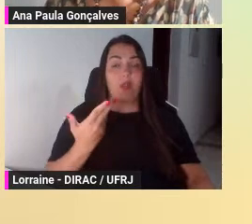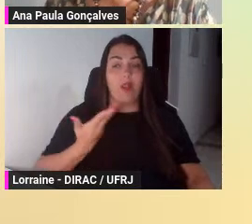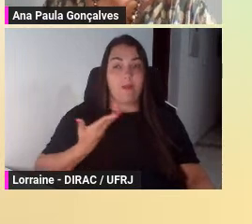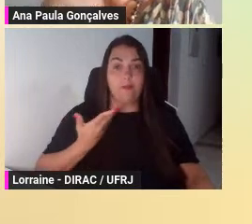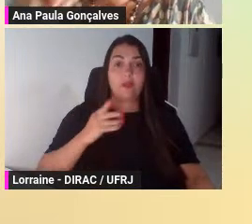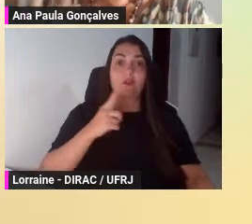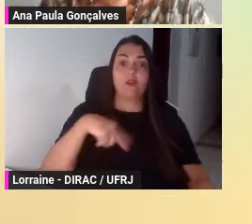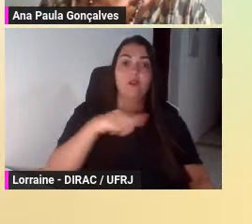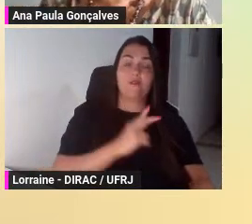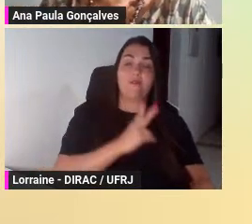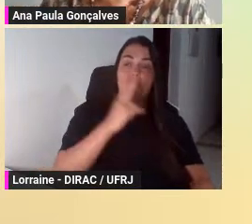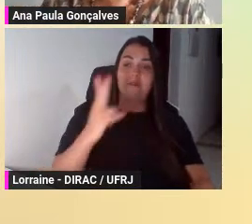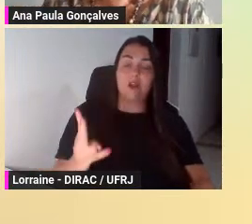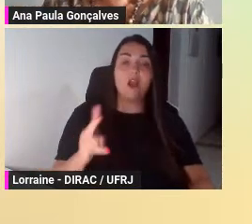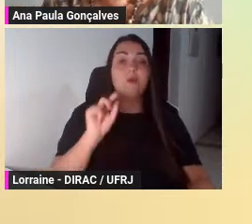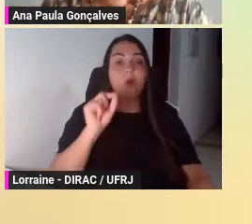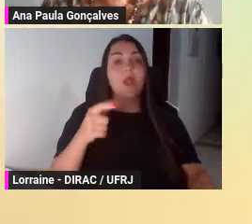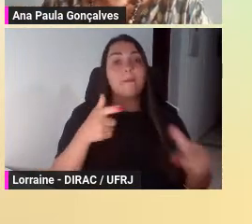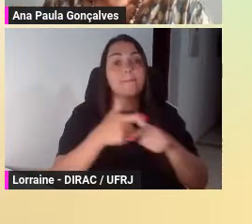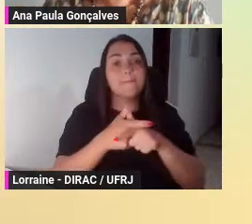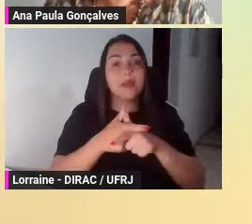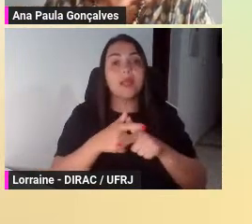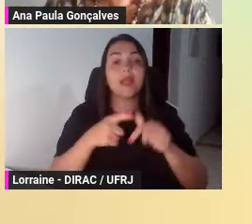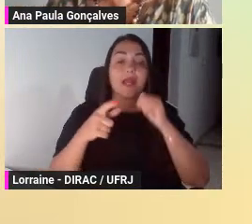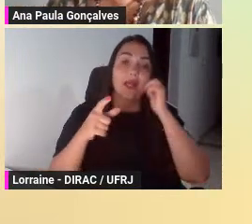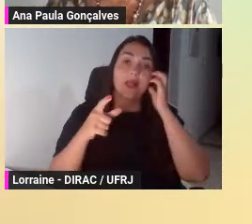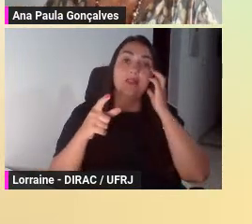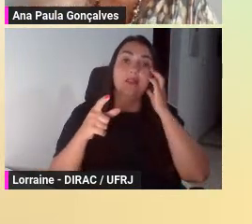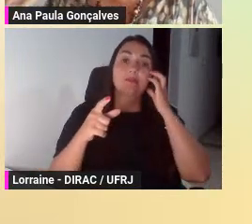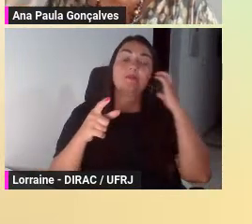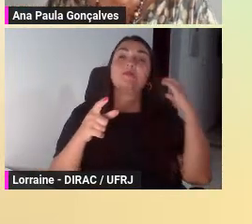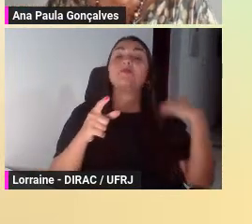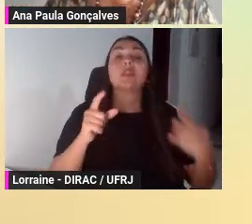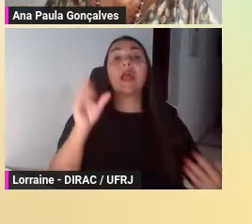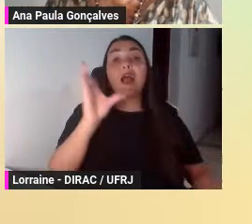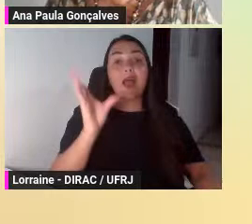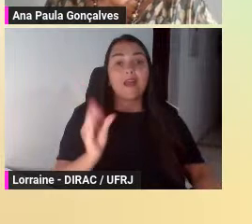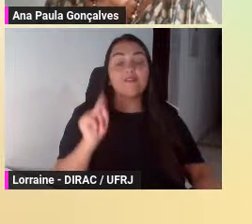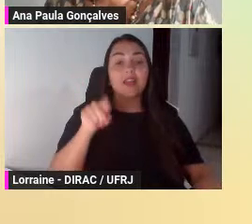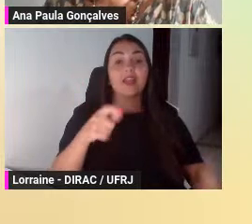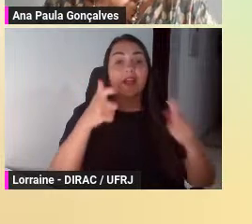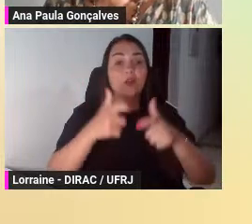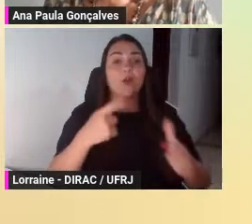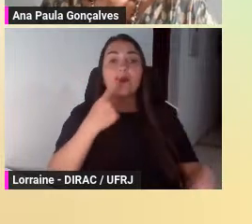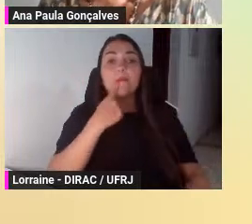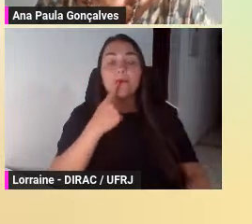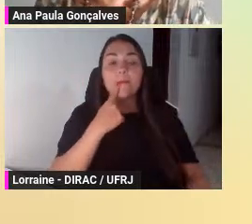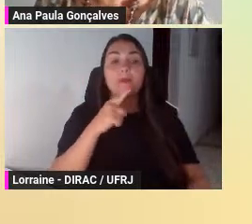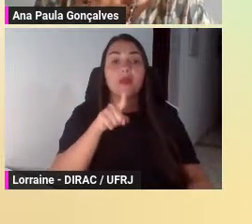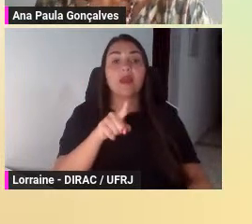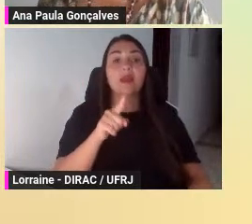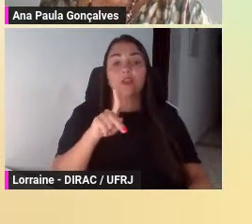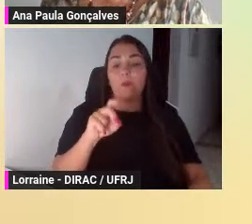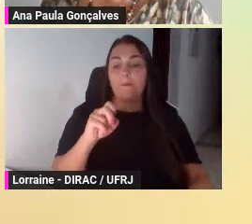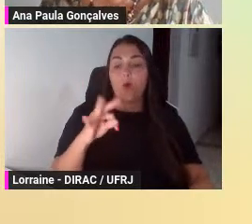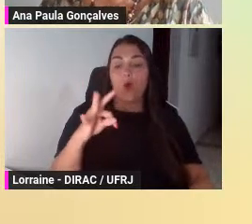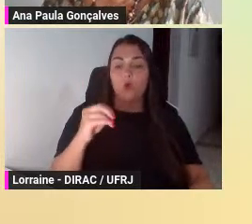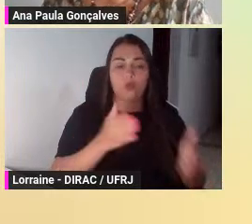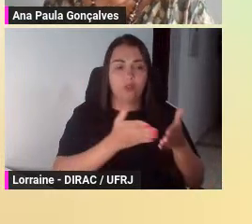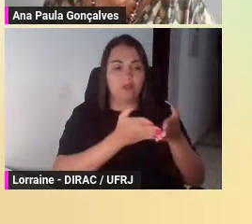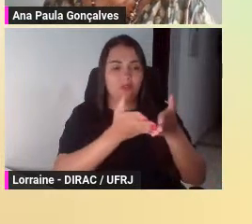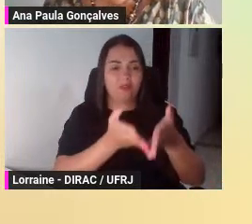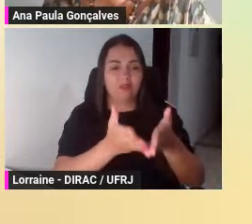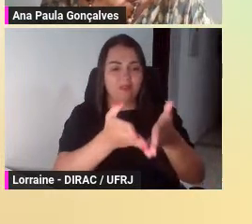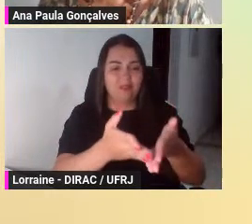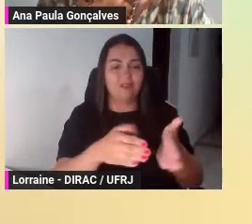África. Eu já visitei a Pequena África no Rio de Janeiro, na região portuária do Rio de Janeiro. Para quem não conhece, é a região onde fica o